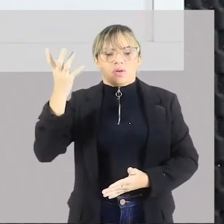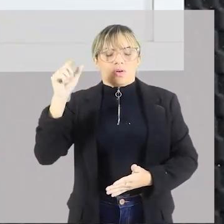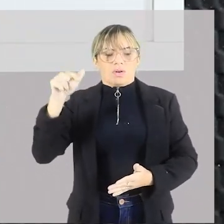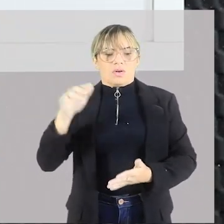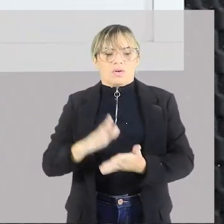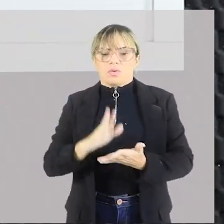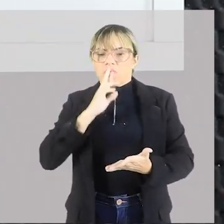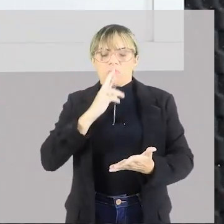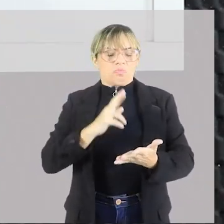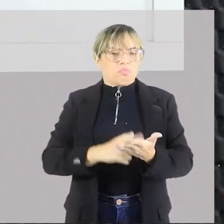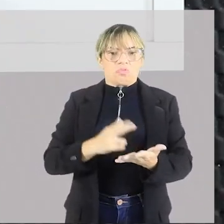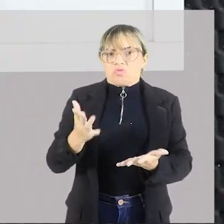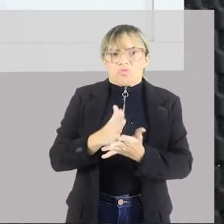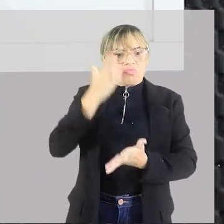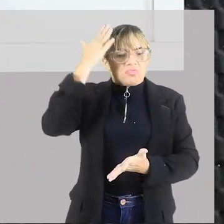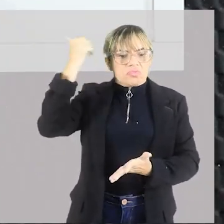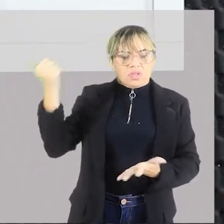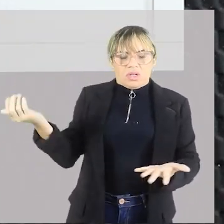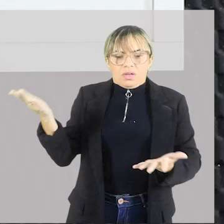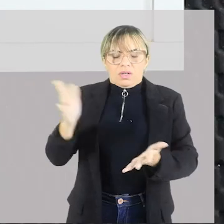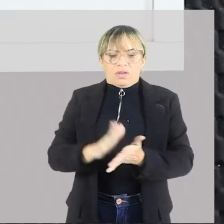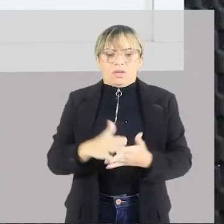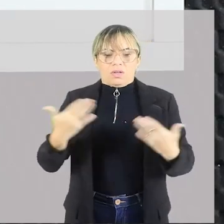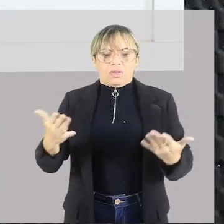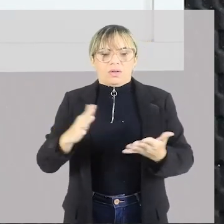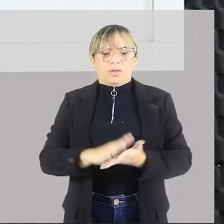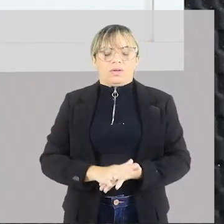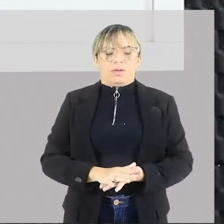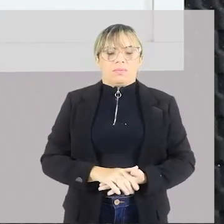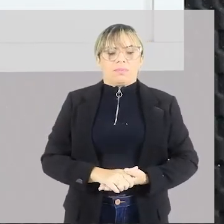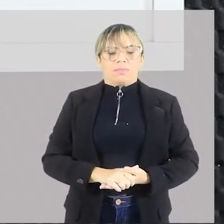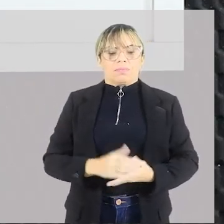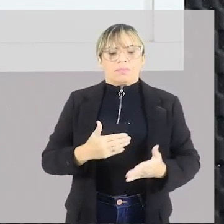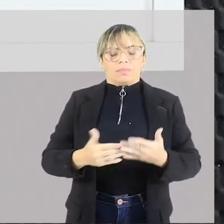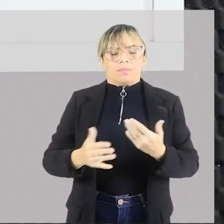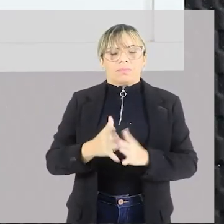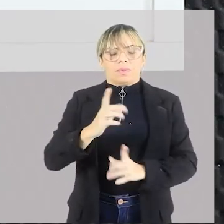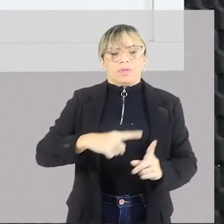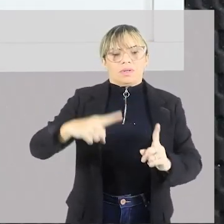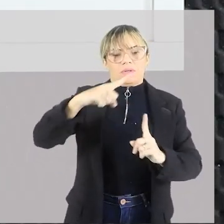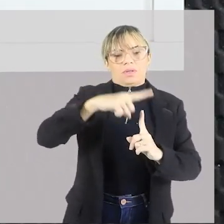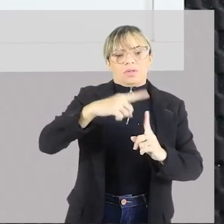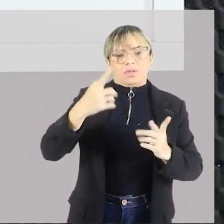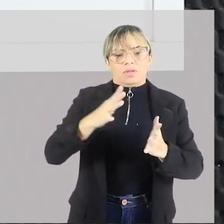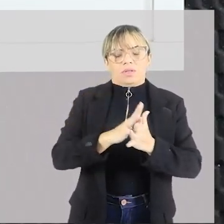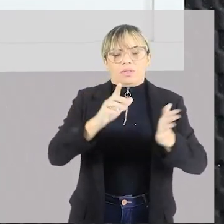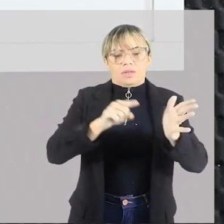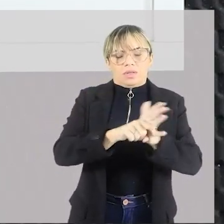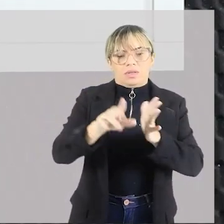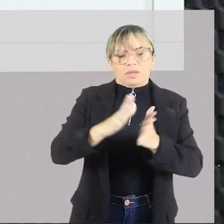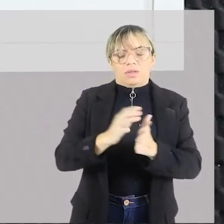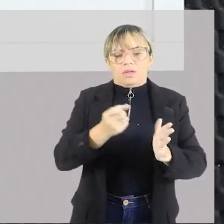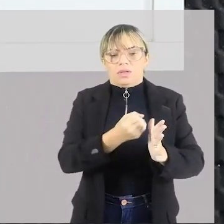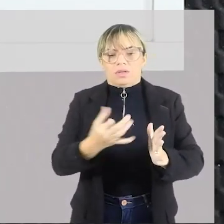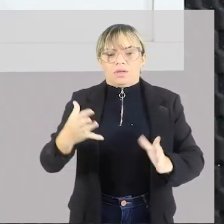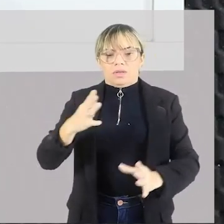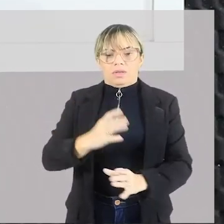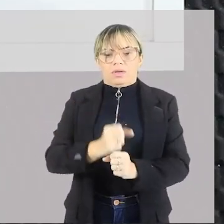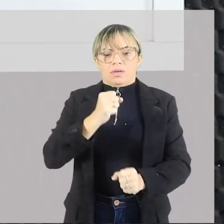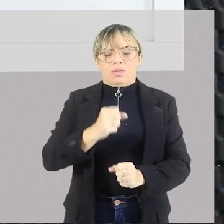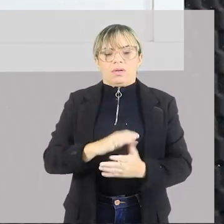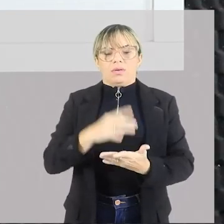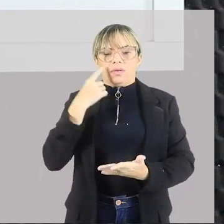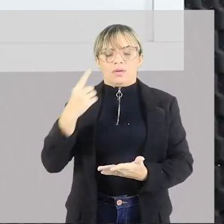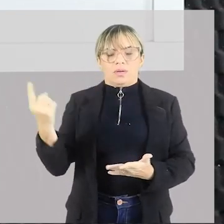resultado consegue prever certo ele é aleatório tá é esse tipo de problema que a probabilidade ele